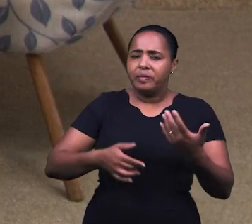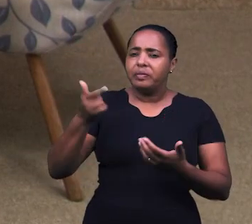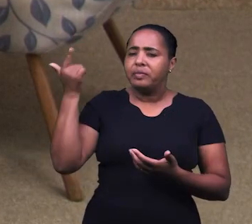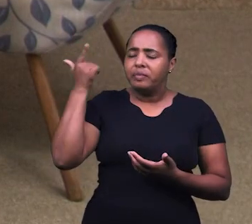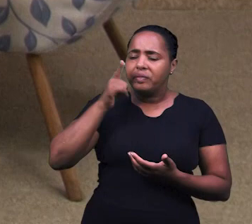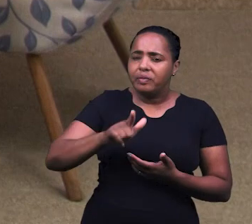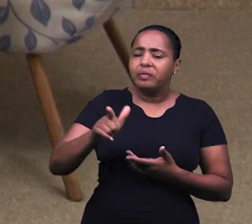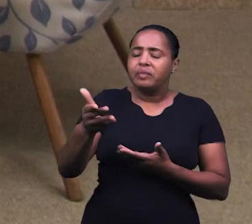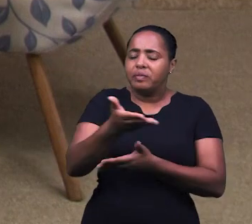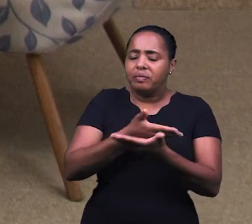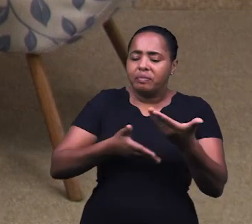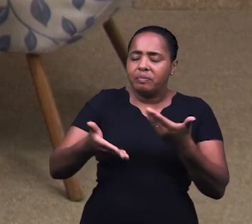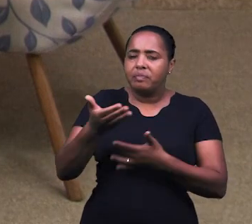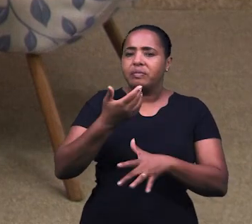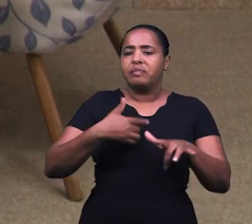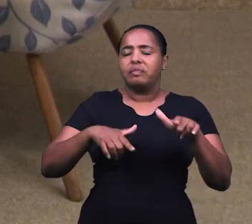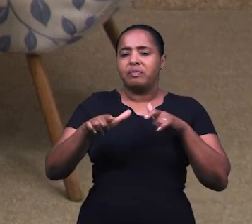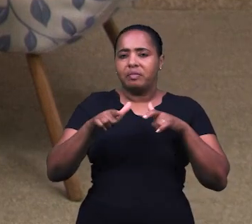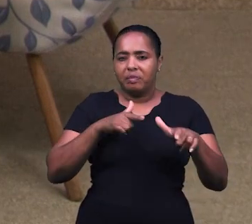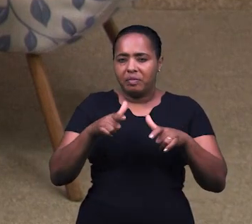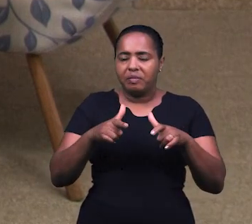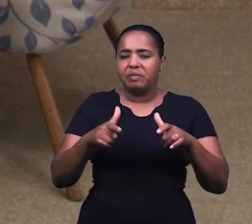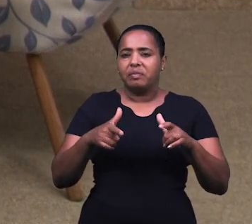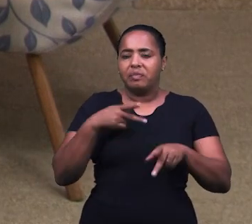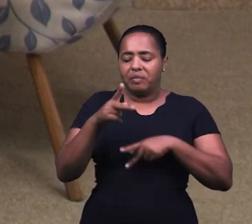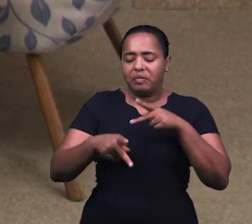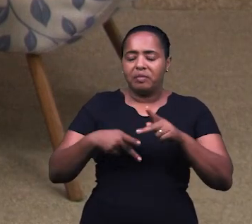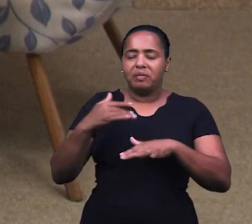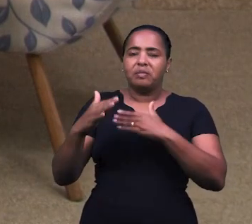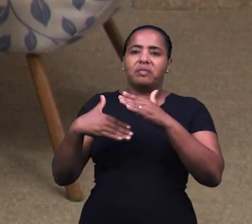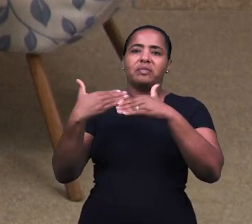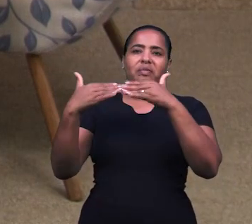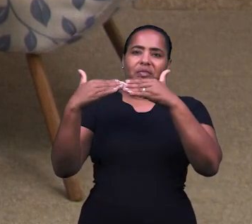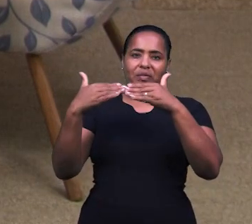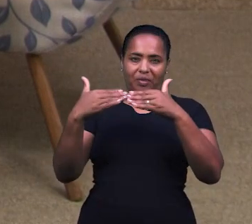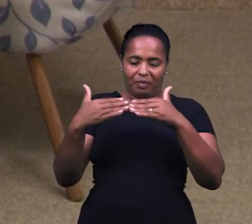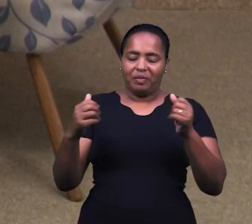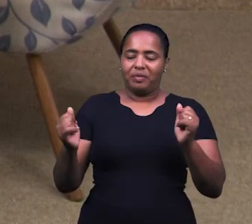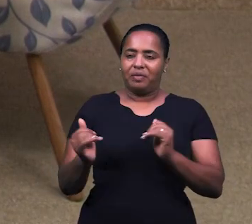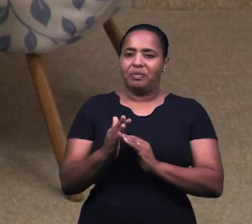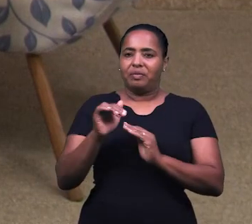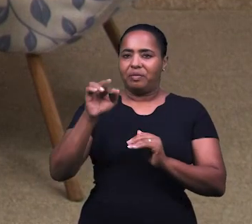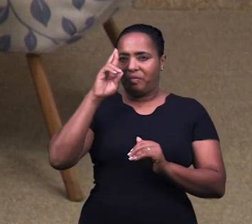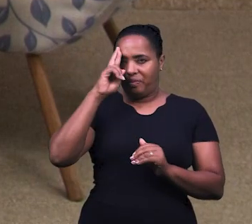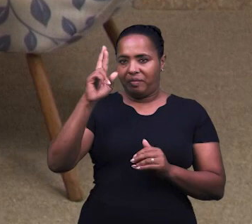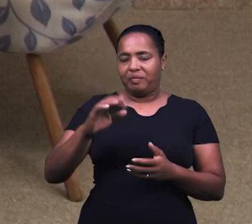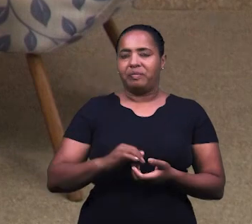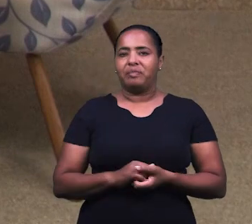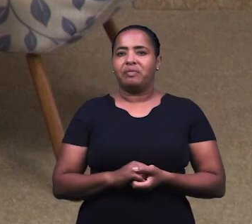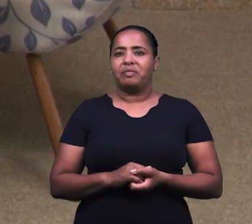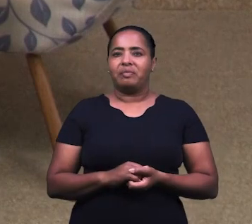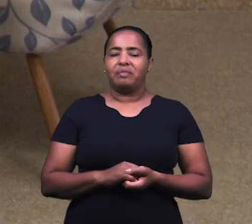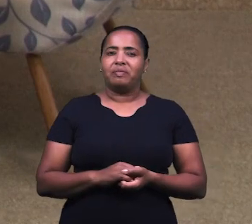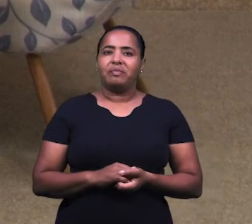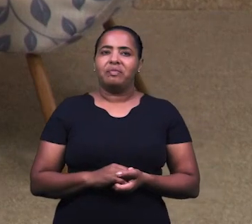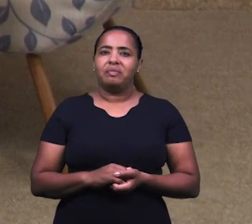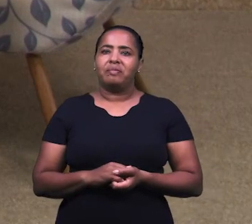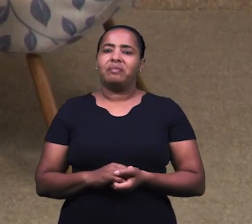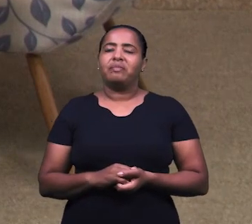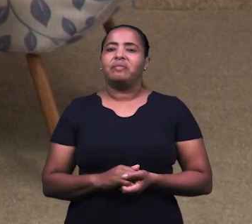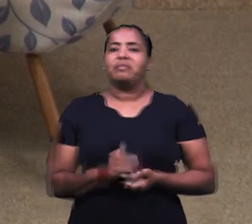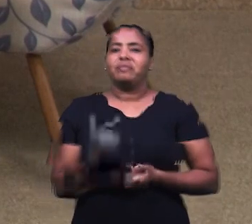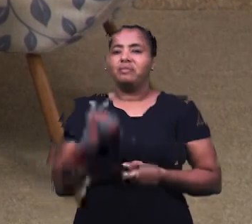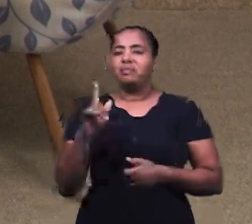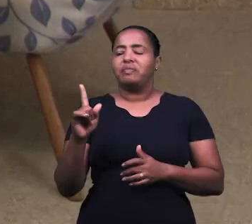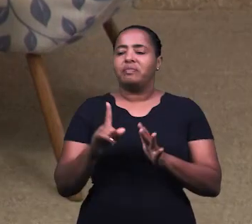alcançado participando desse trabalho. Glória É uma a Deus. igreja edificada, uma igreja verdade. madura. Amém. Louvado seja o nome Louvado do Senhor. seja o nome do Senhor. Glória a Deus. Vamos à